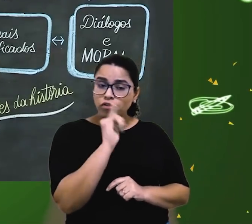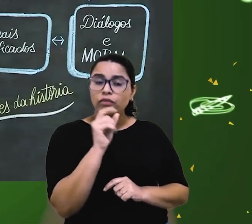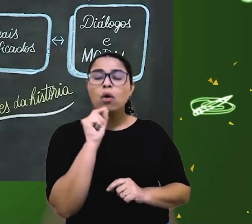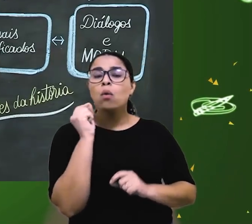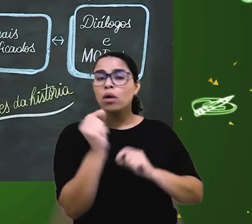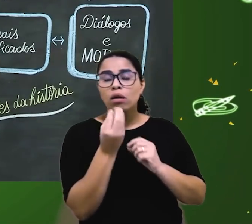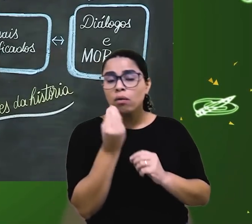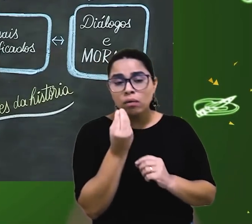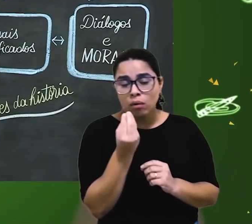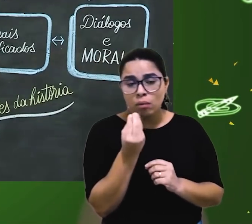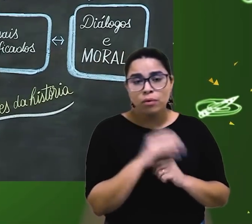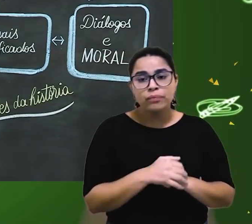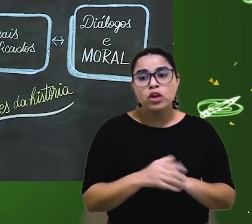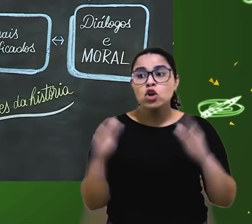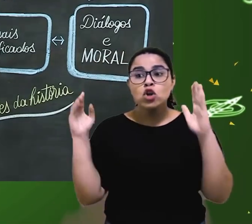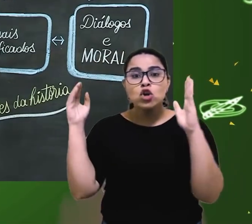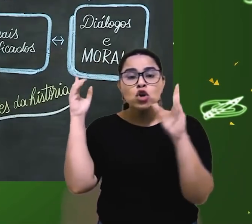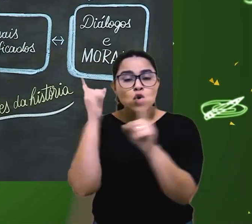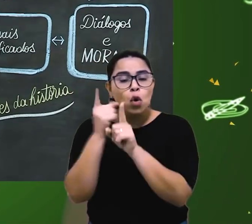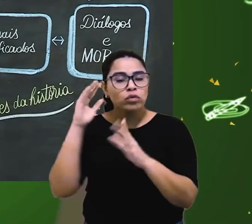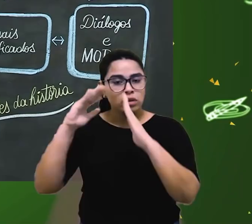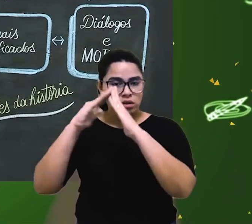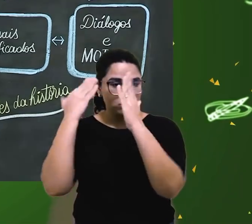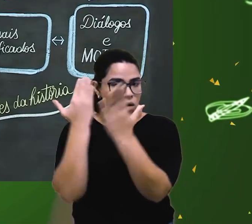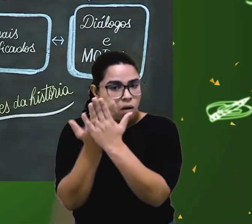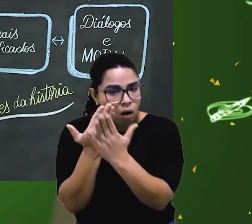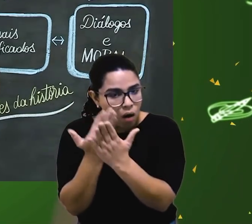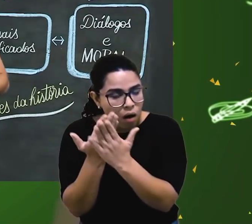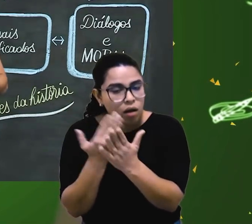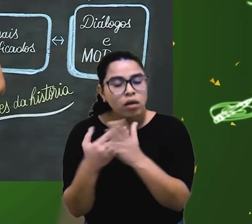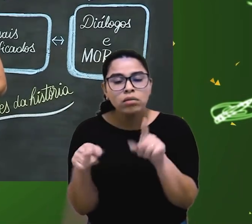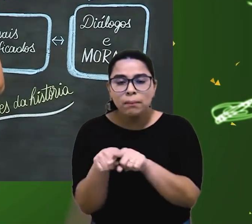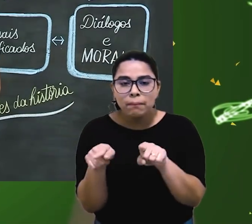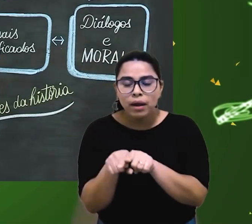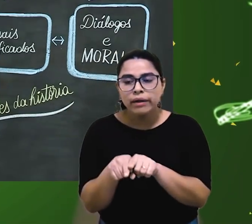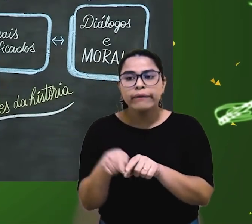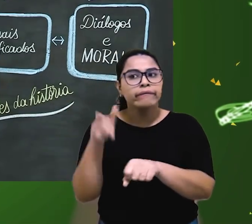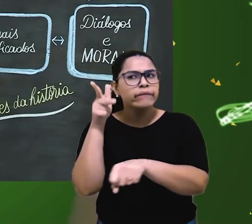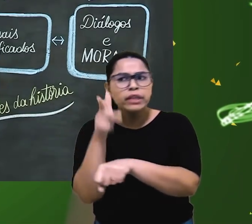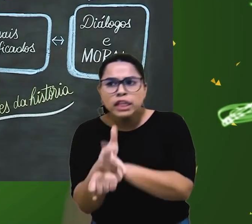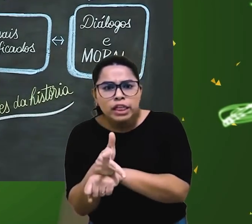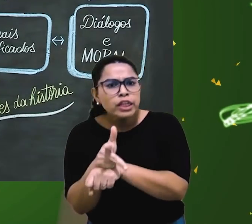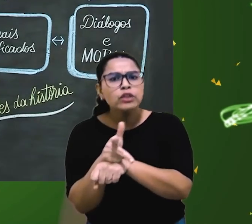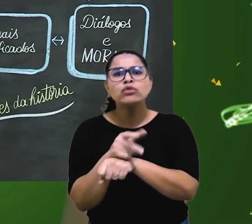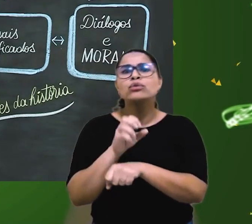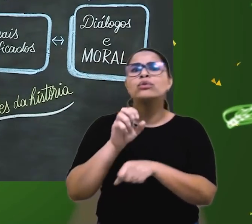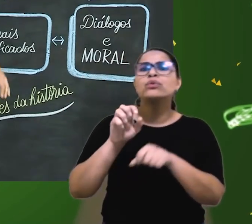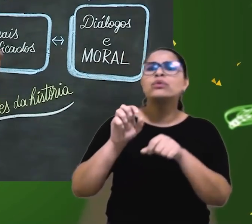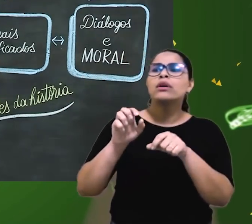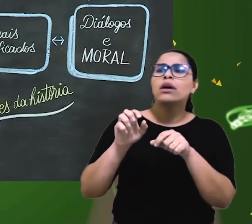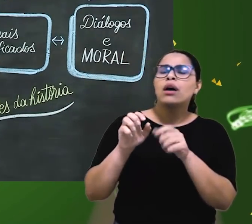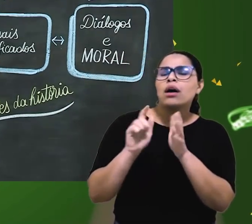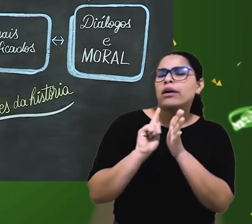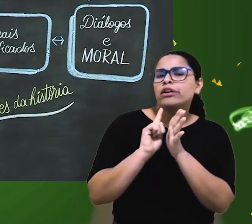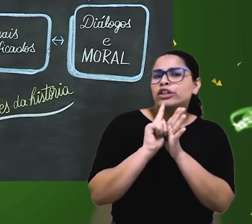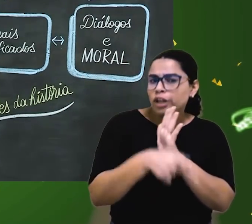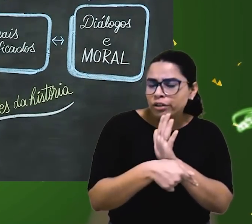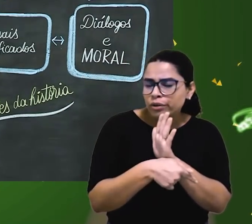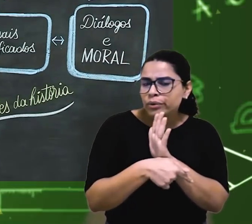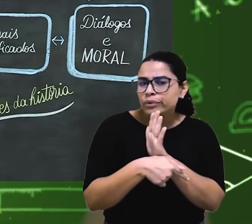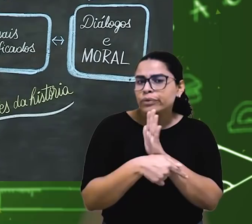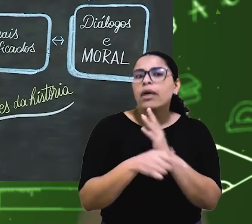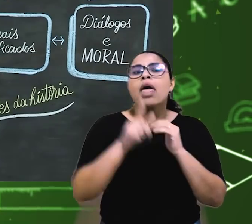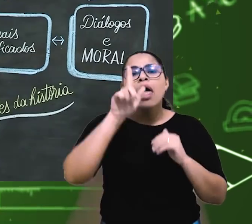nos livros, hoje tem muitos sites que também contam com isso, vídeos que são feitos a partir desses gêneros, é a